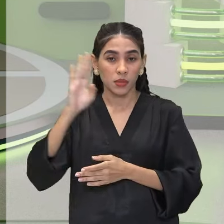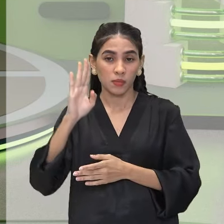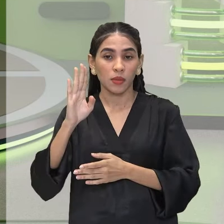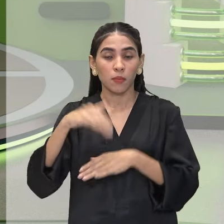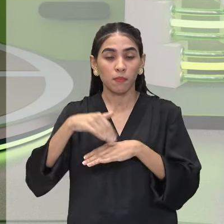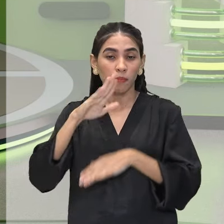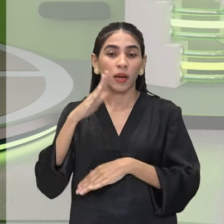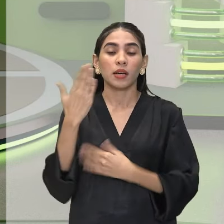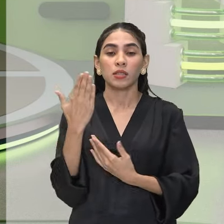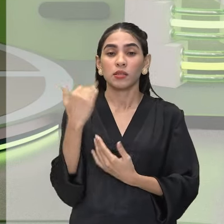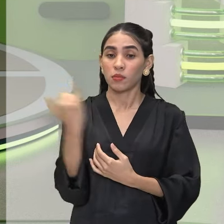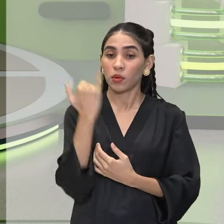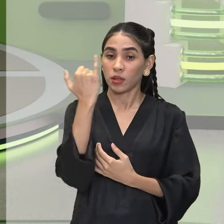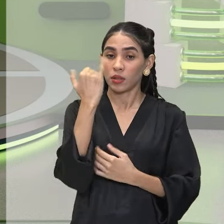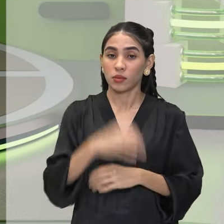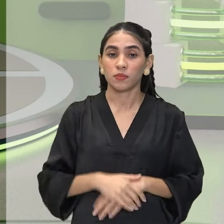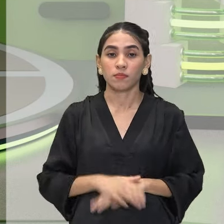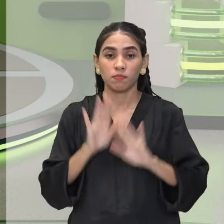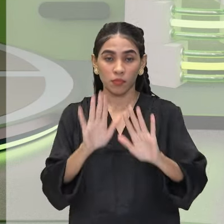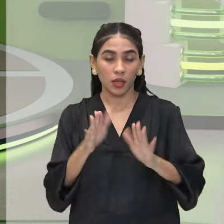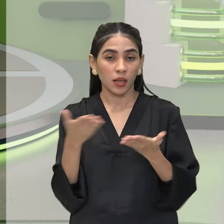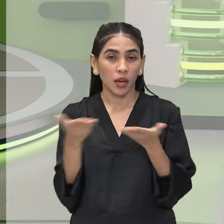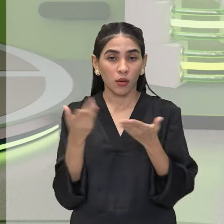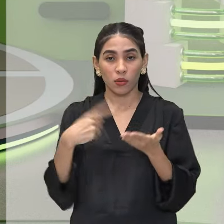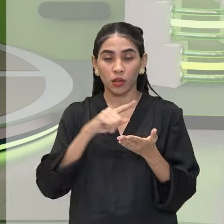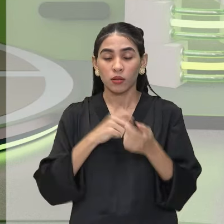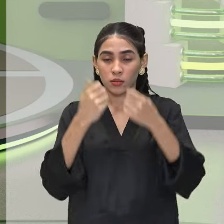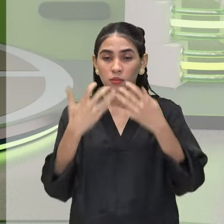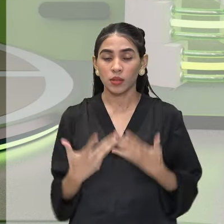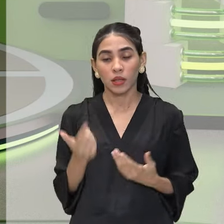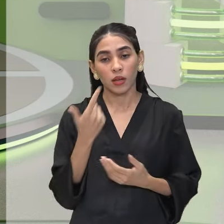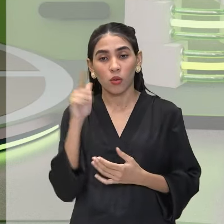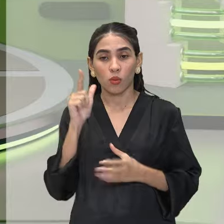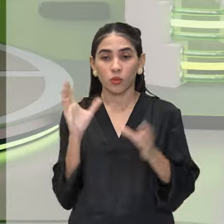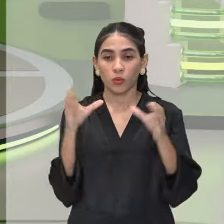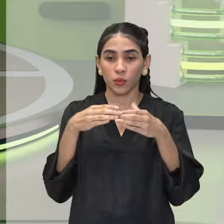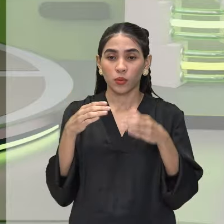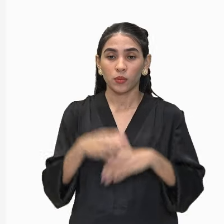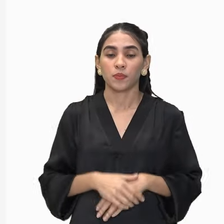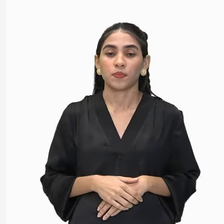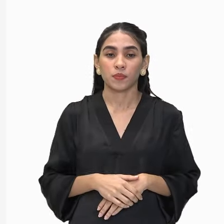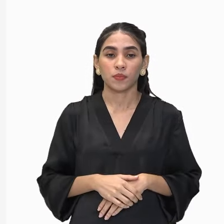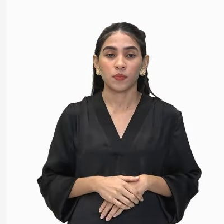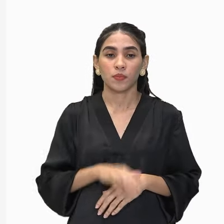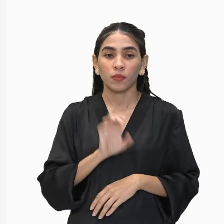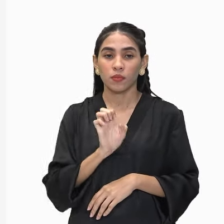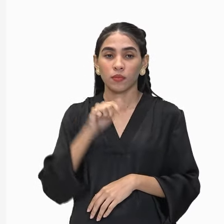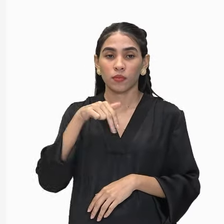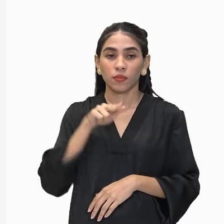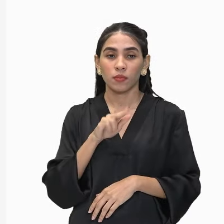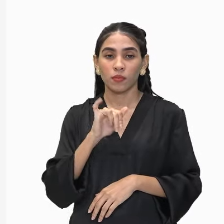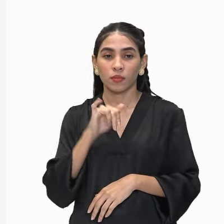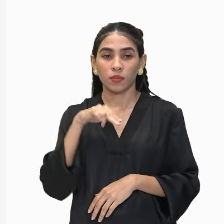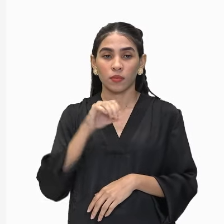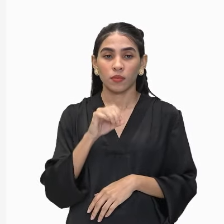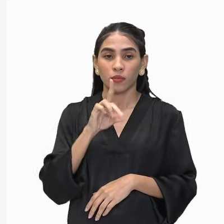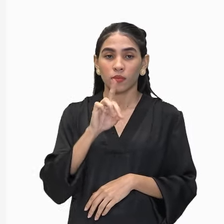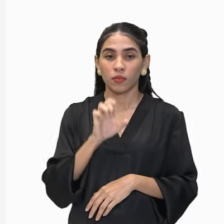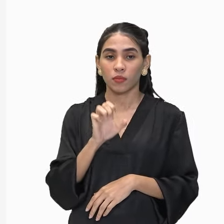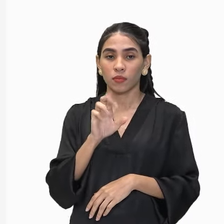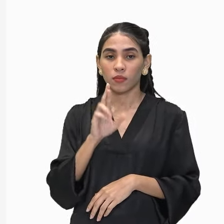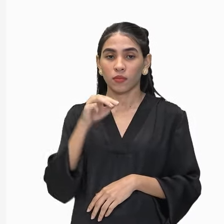mais populares. Mas agora a gente vai começar a falar sobre um outro grupo, que são os equinodermos, né? Nosso segundo